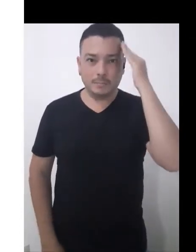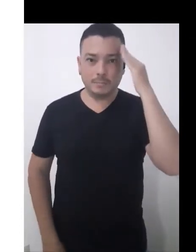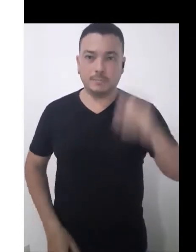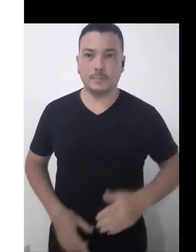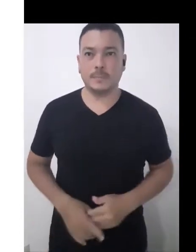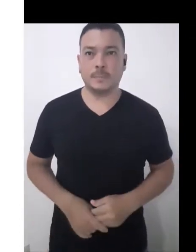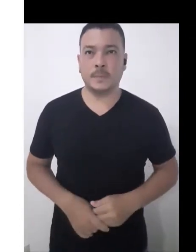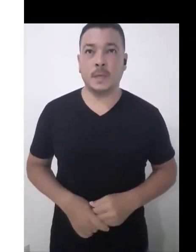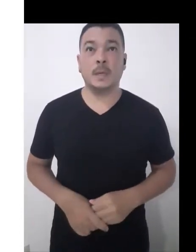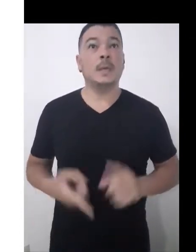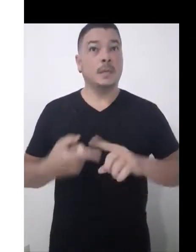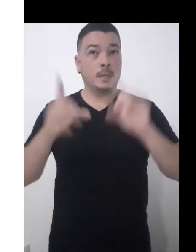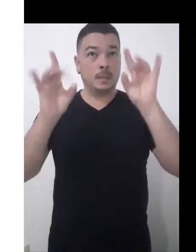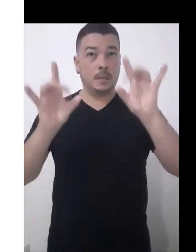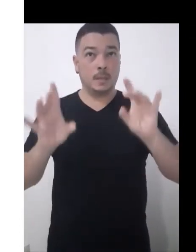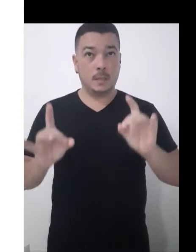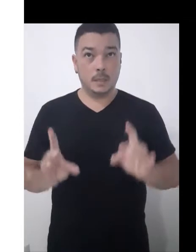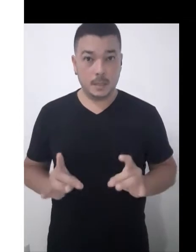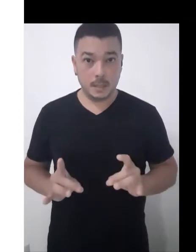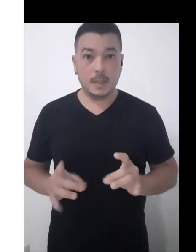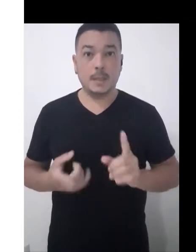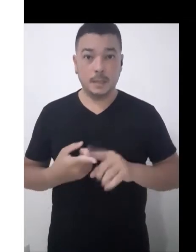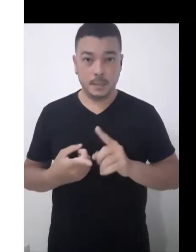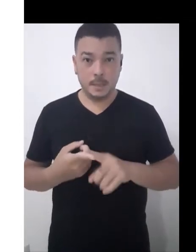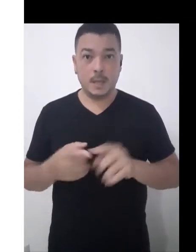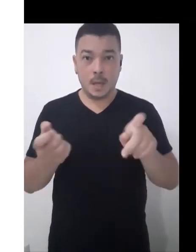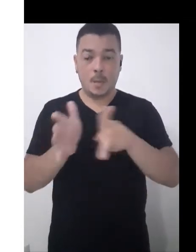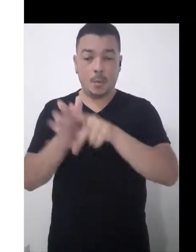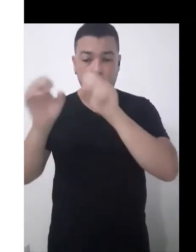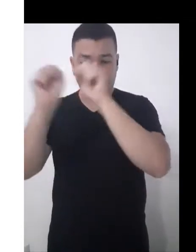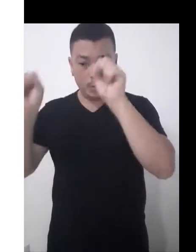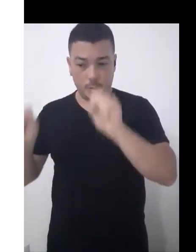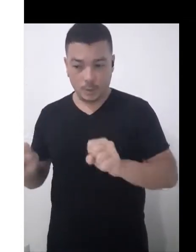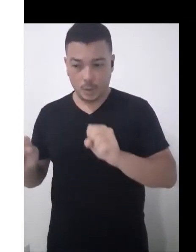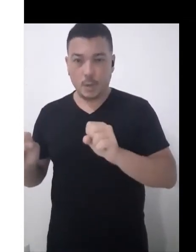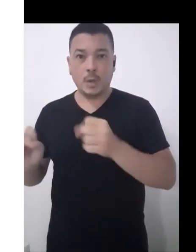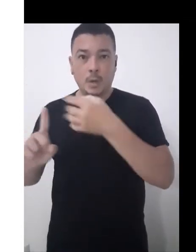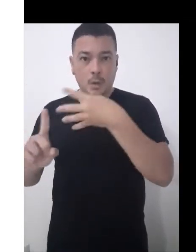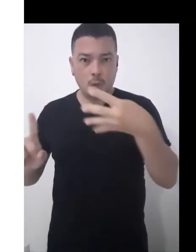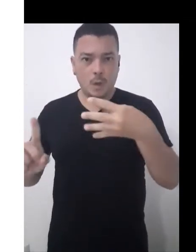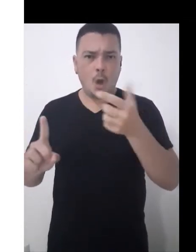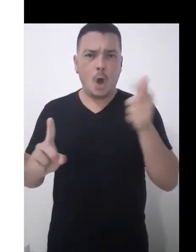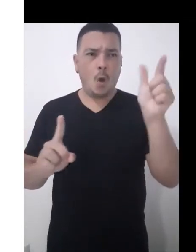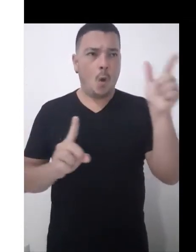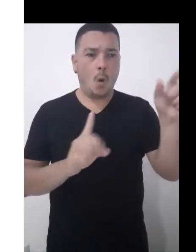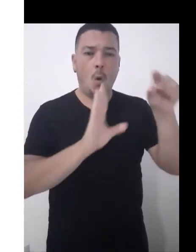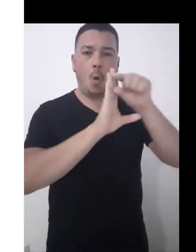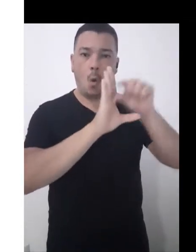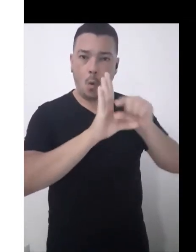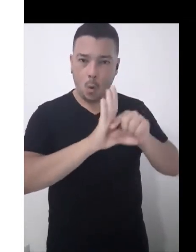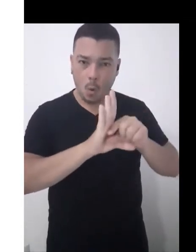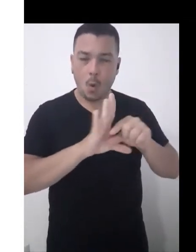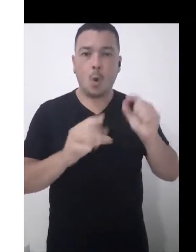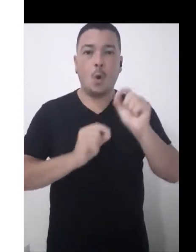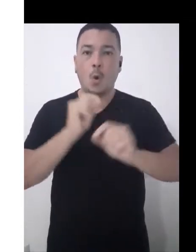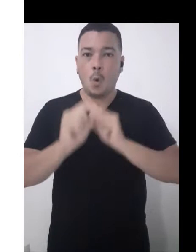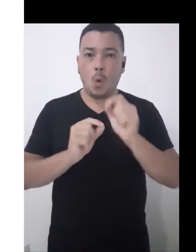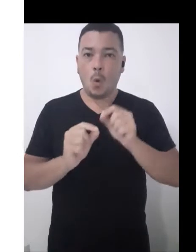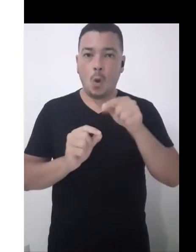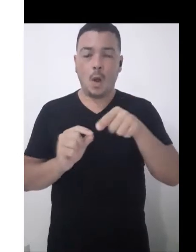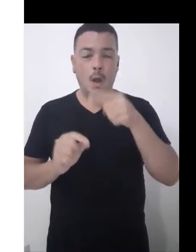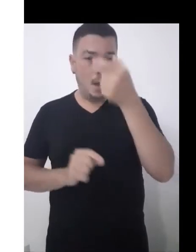Um detalhe que relaciona a memória RAM com o sistema operacional e com qualquer outro tipo de programa, de software, é que a memória